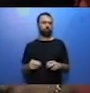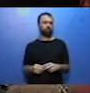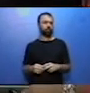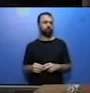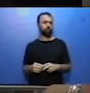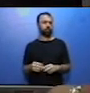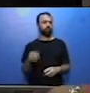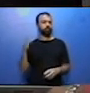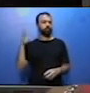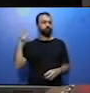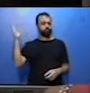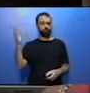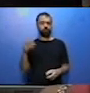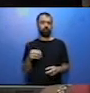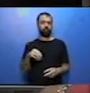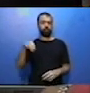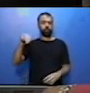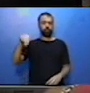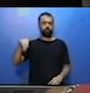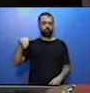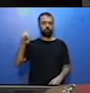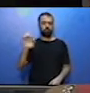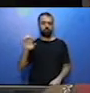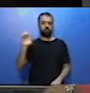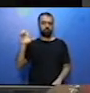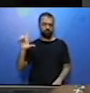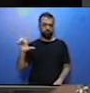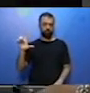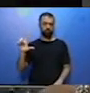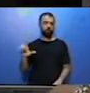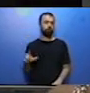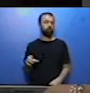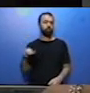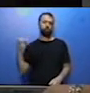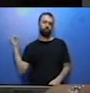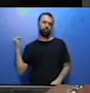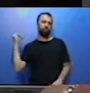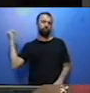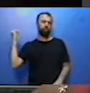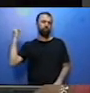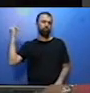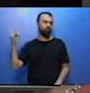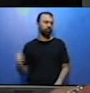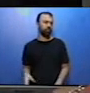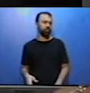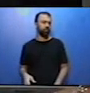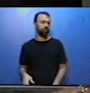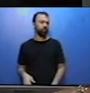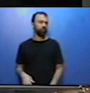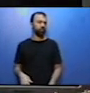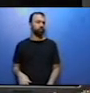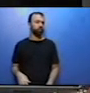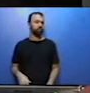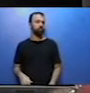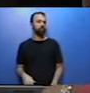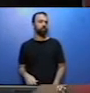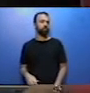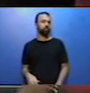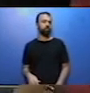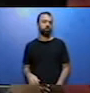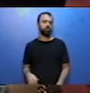está mel de abelha também um alimento energético e puro a